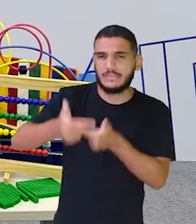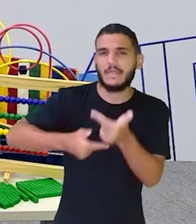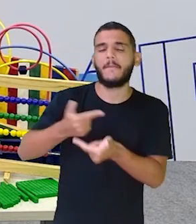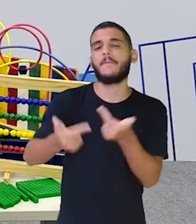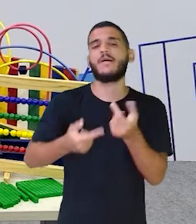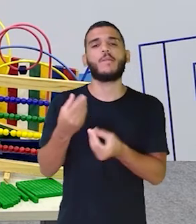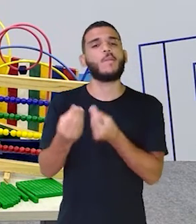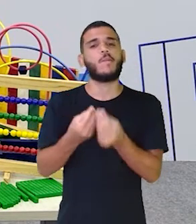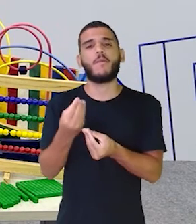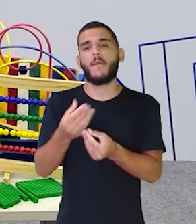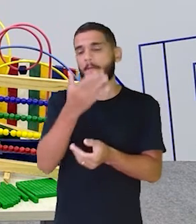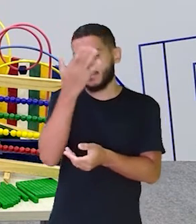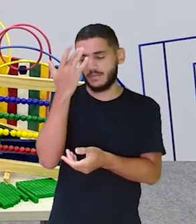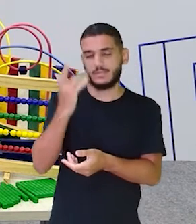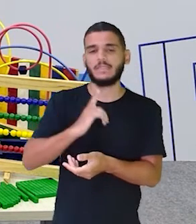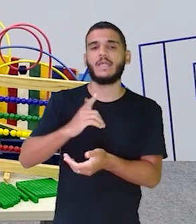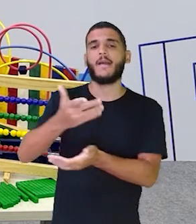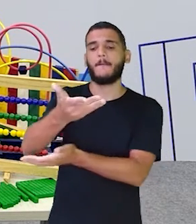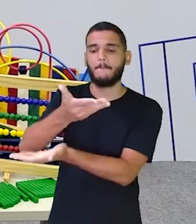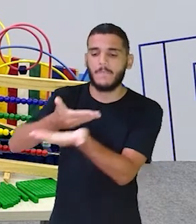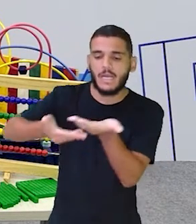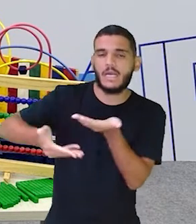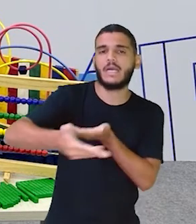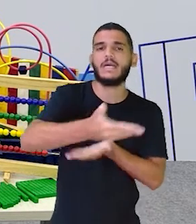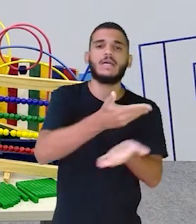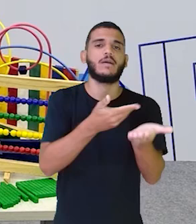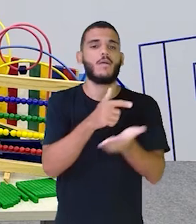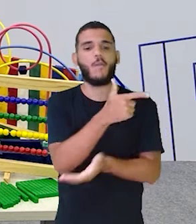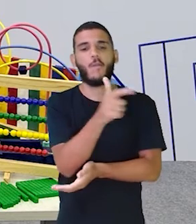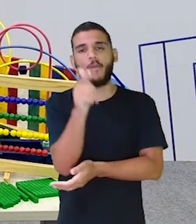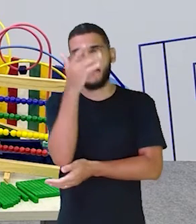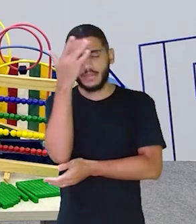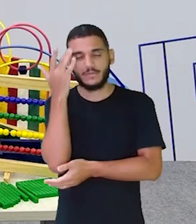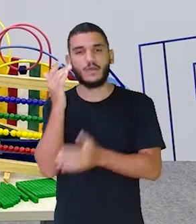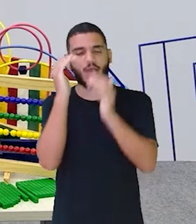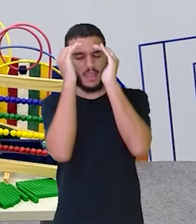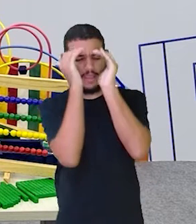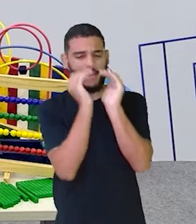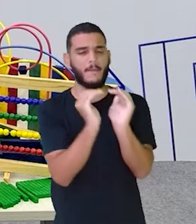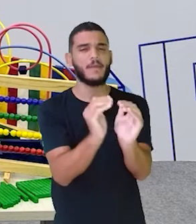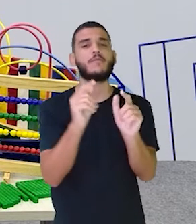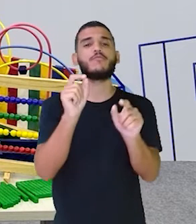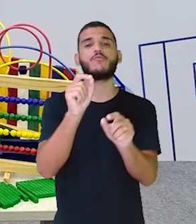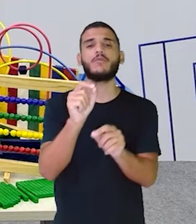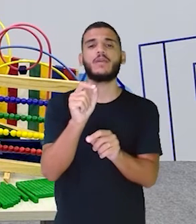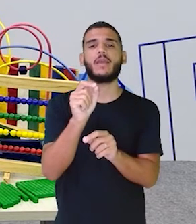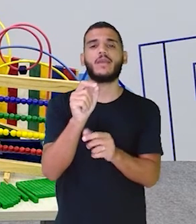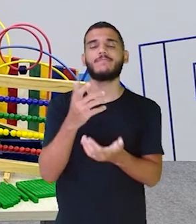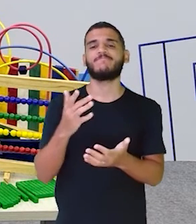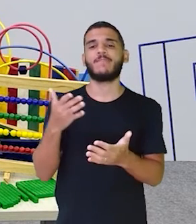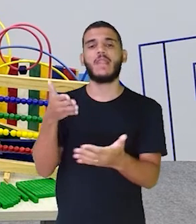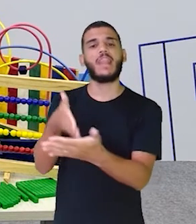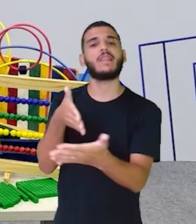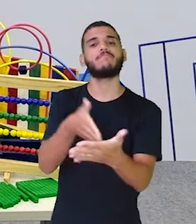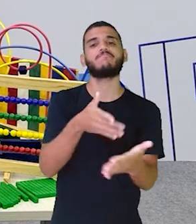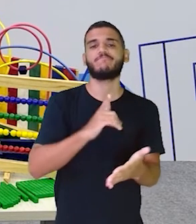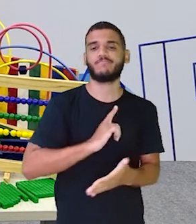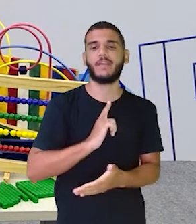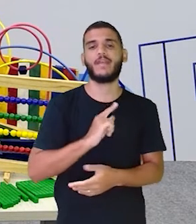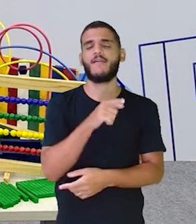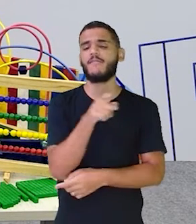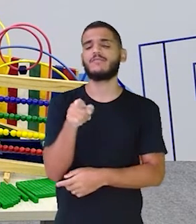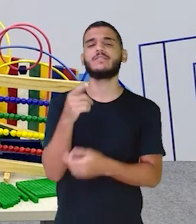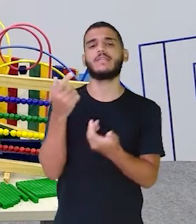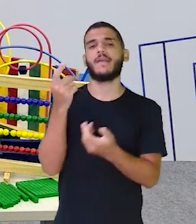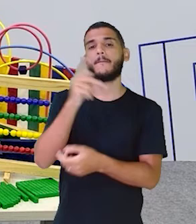ele faça essa interação com todos os outros, mas também respeitando a sua especificidade. Você, professor, que